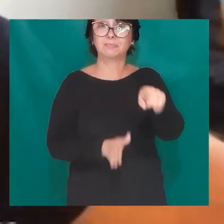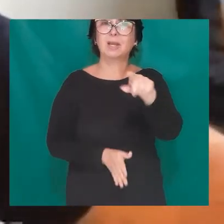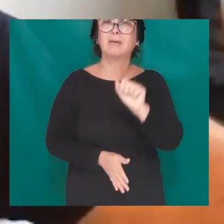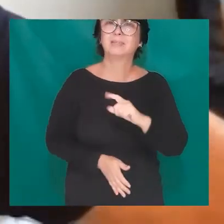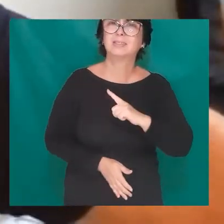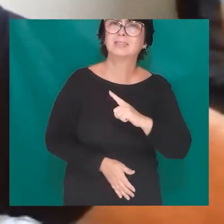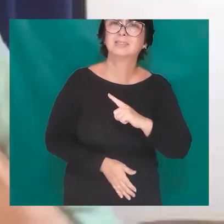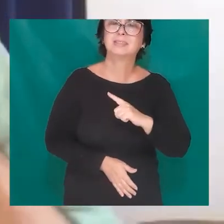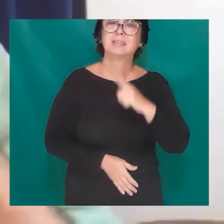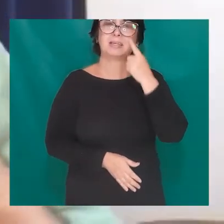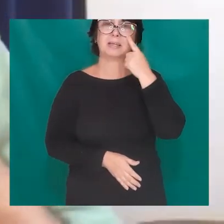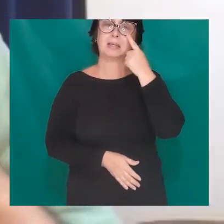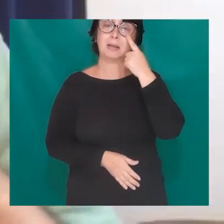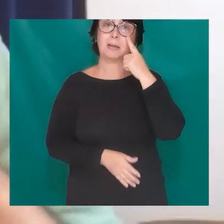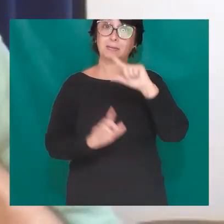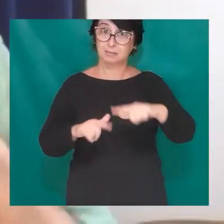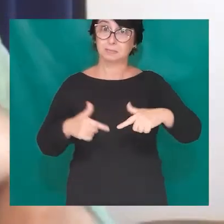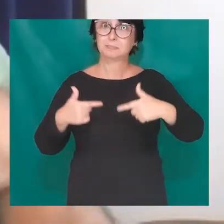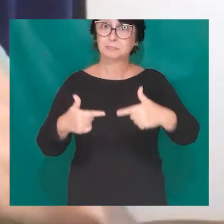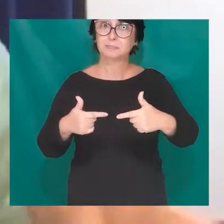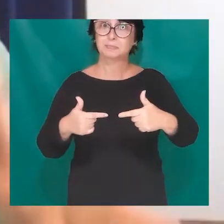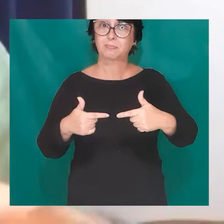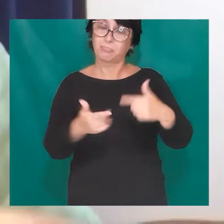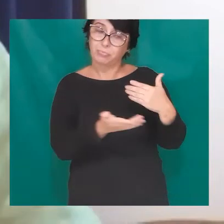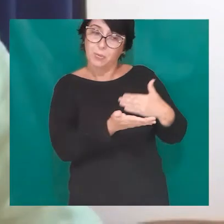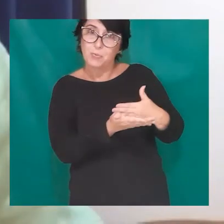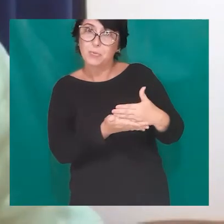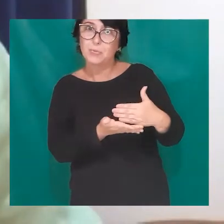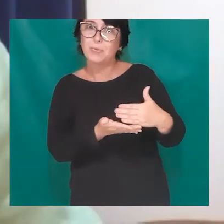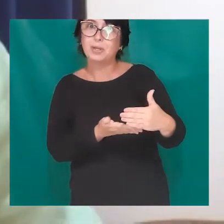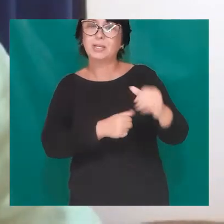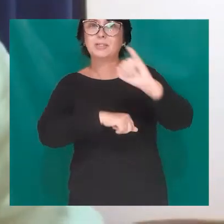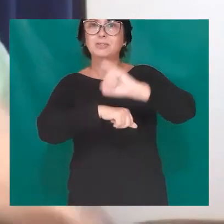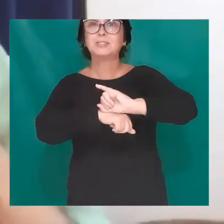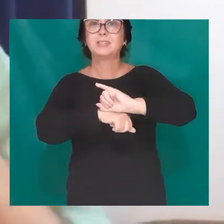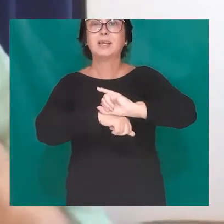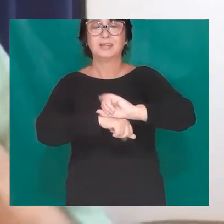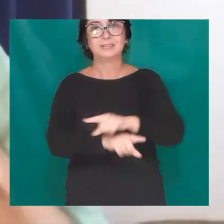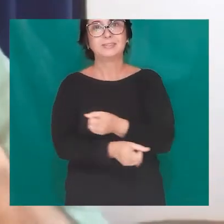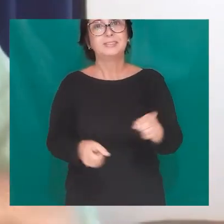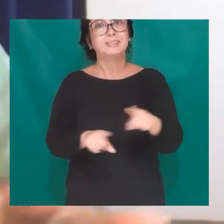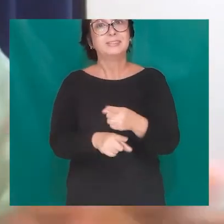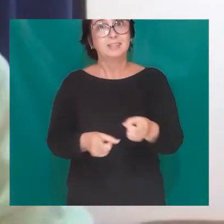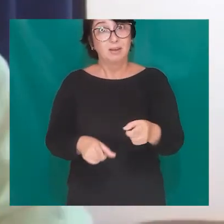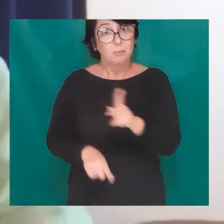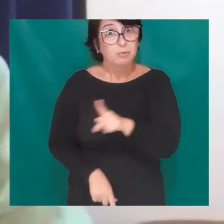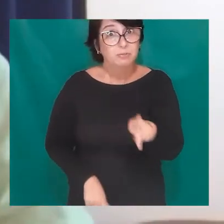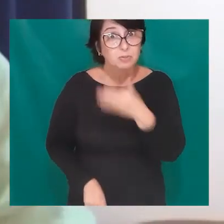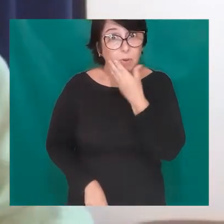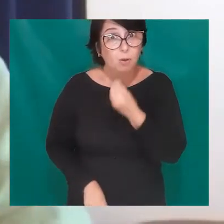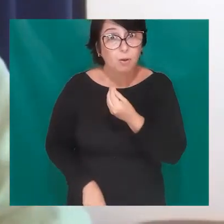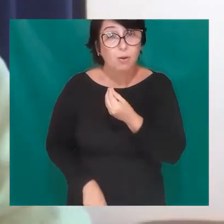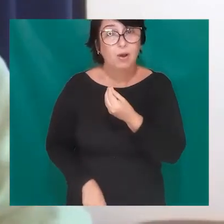Você então atuou no início do Centro Musical Antônio Adolfo, você atuou como professor, então,